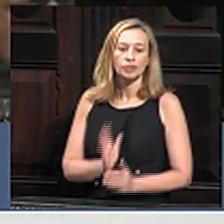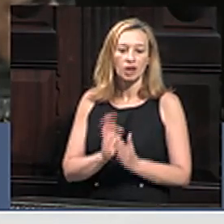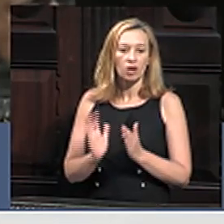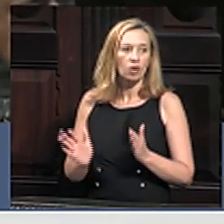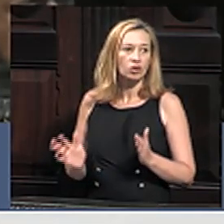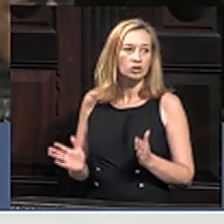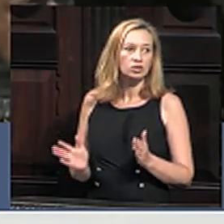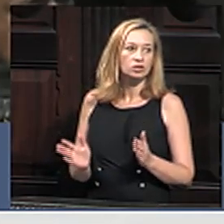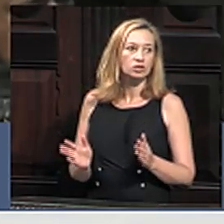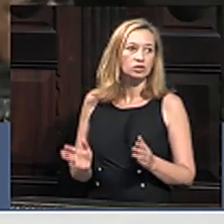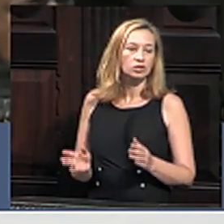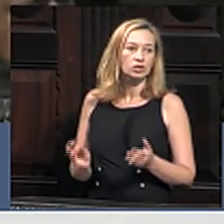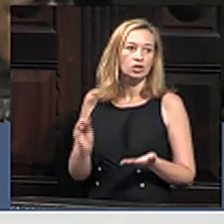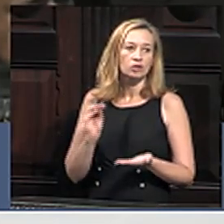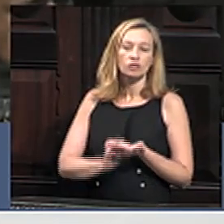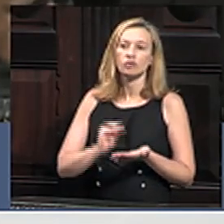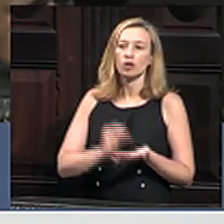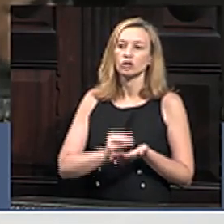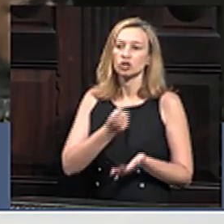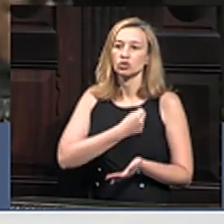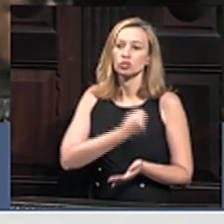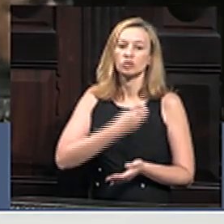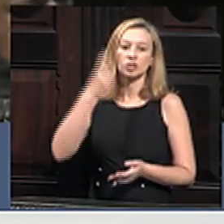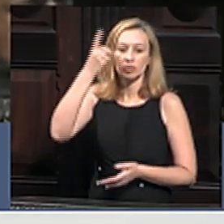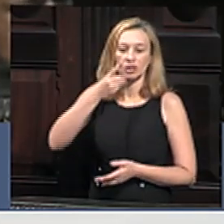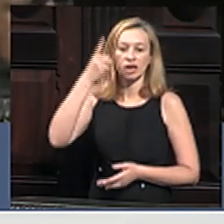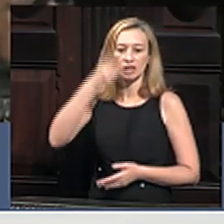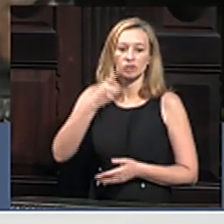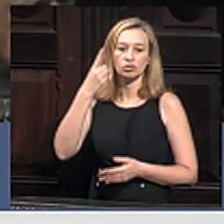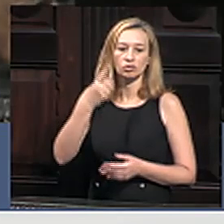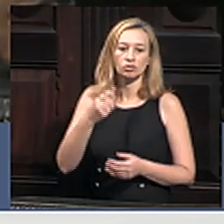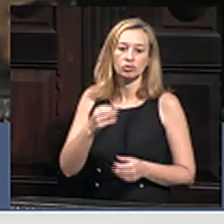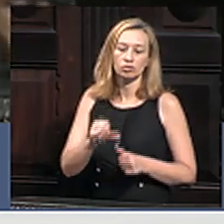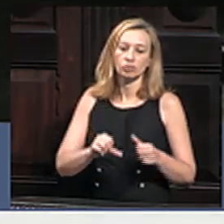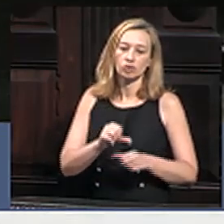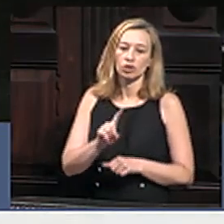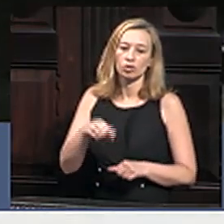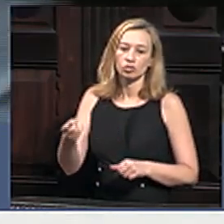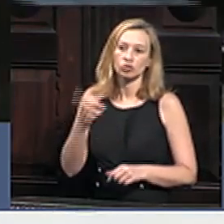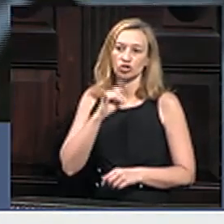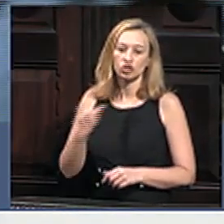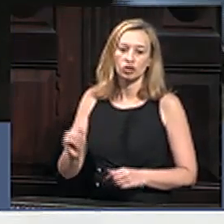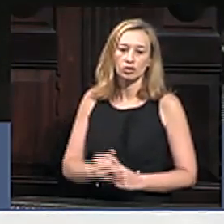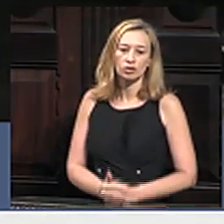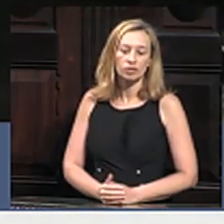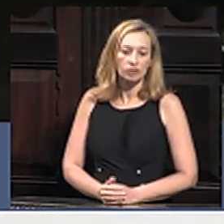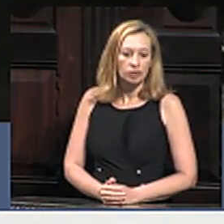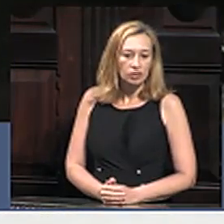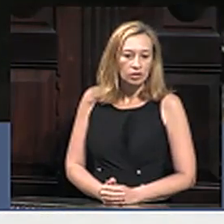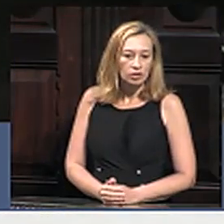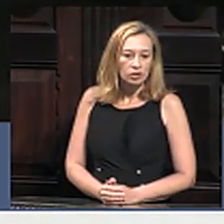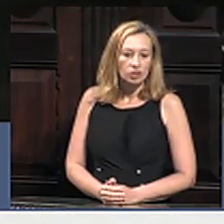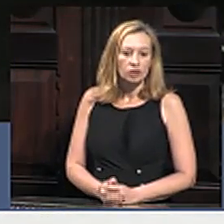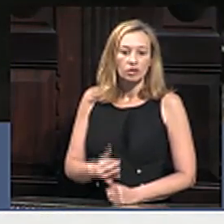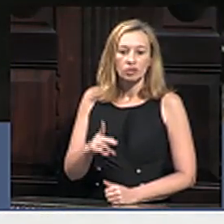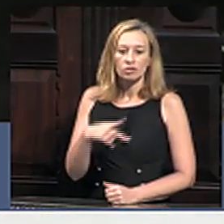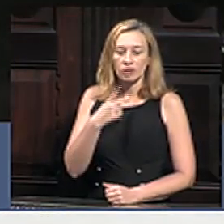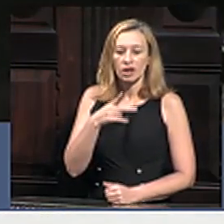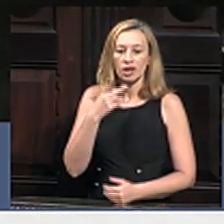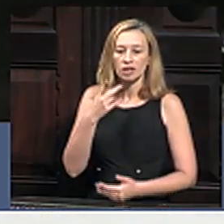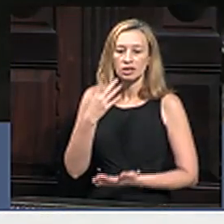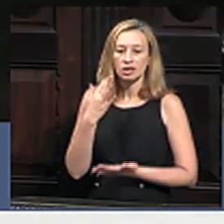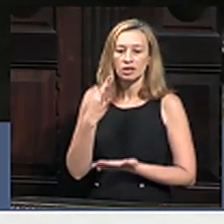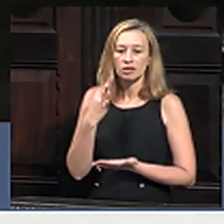adiada a votação por falta de quórum. Pela ordem, deputado Marcelo Freixo. Justificar a ausência do deputado Flávio Serafini, com